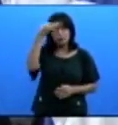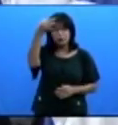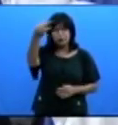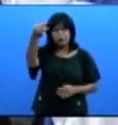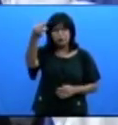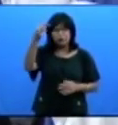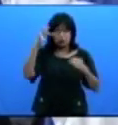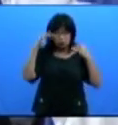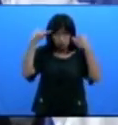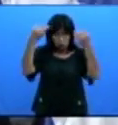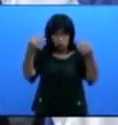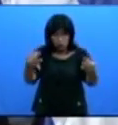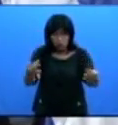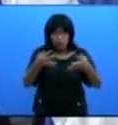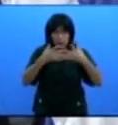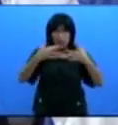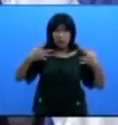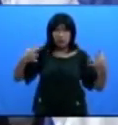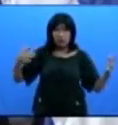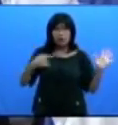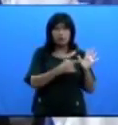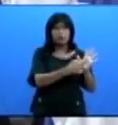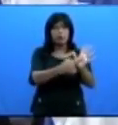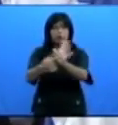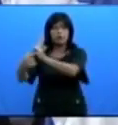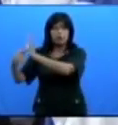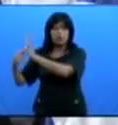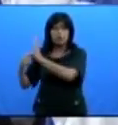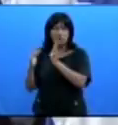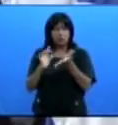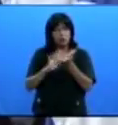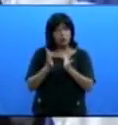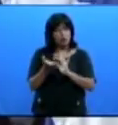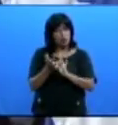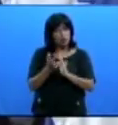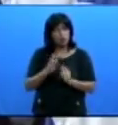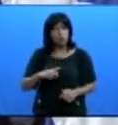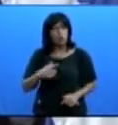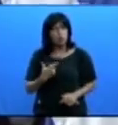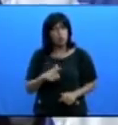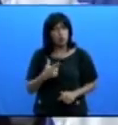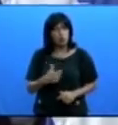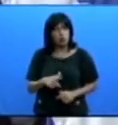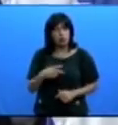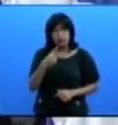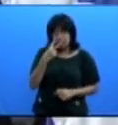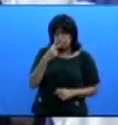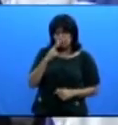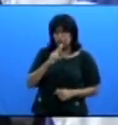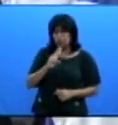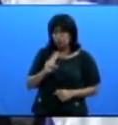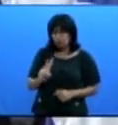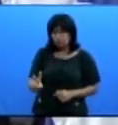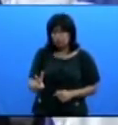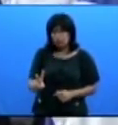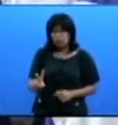na revelação de Jesus Cristo, ao qual, não o havendo visto a mais, no